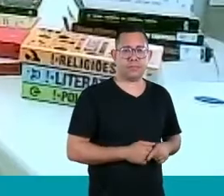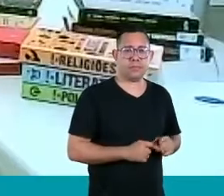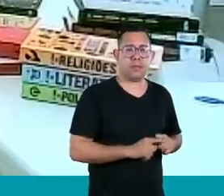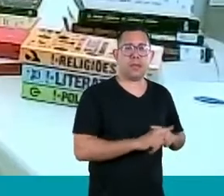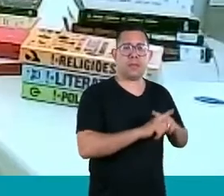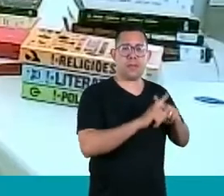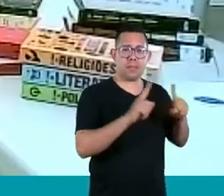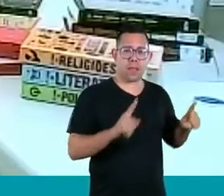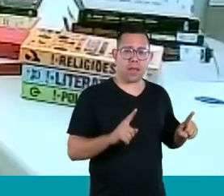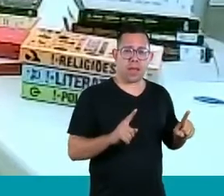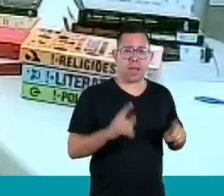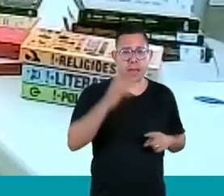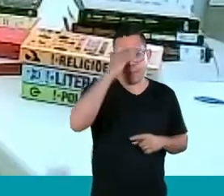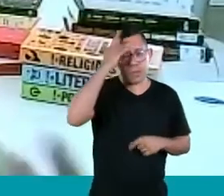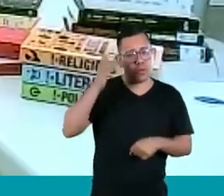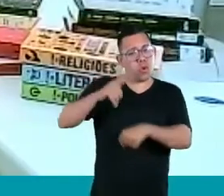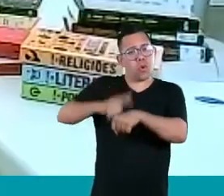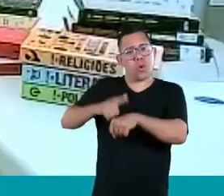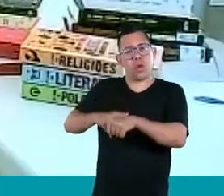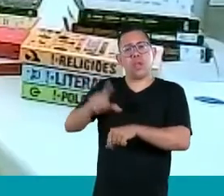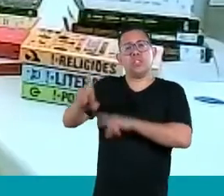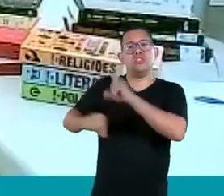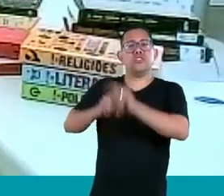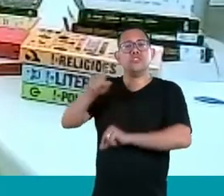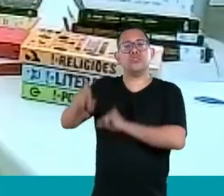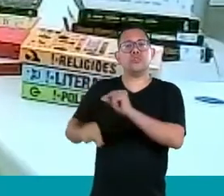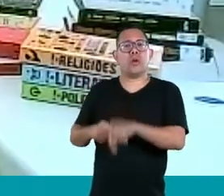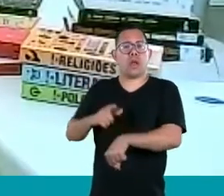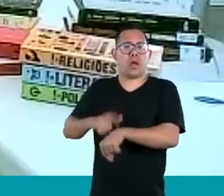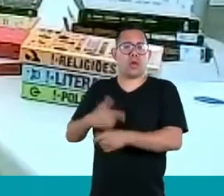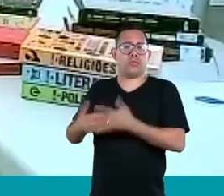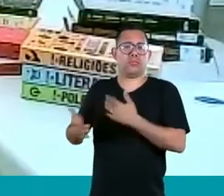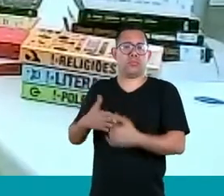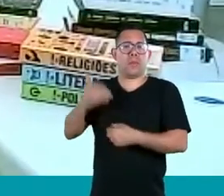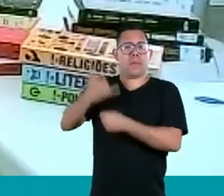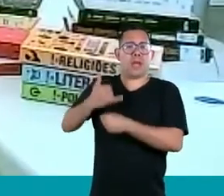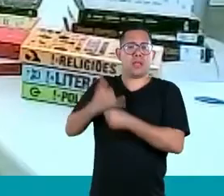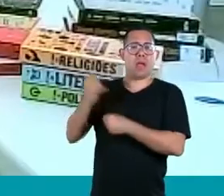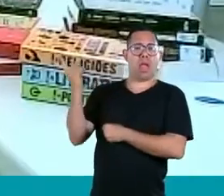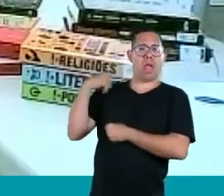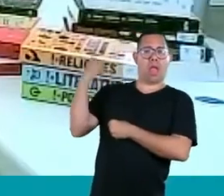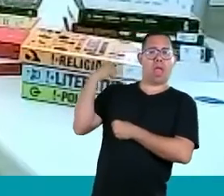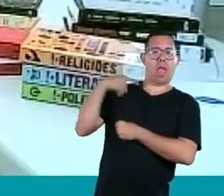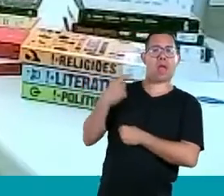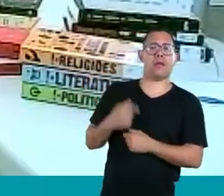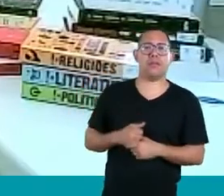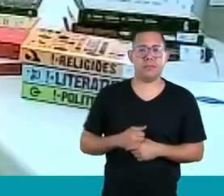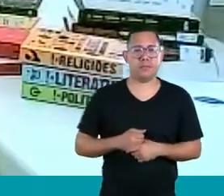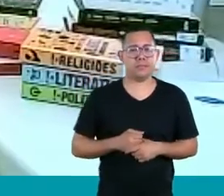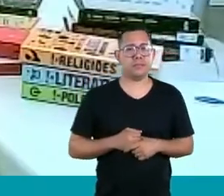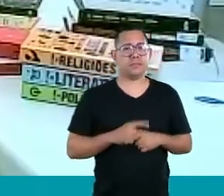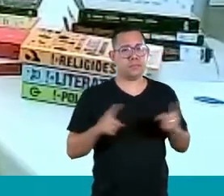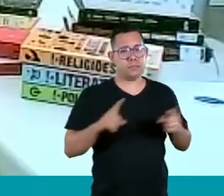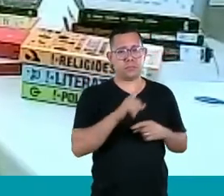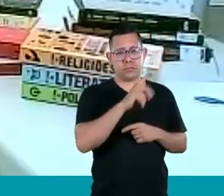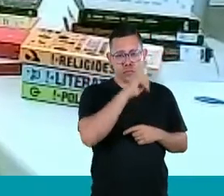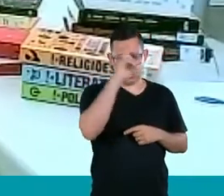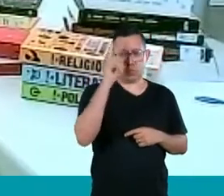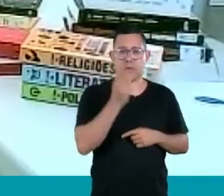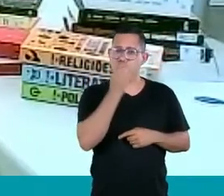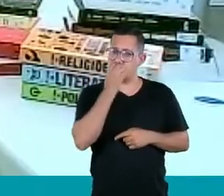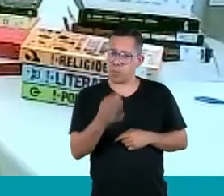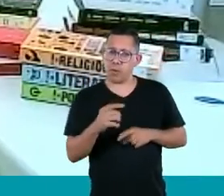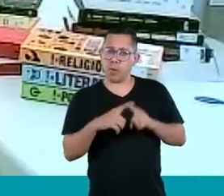hora que quiser para trabalhar e também não tem patrão lhe enchendo o saco. A uberização é boa, mas paga